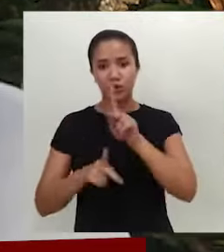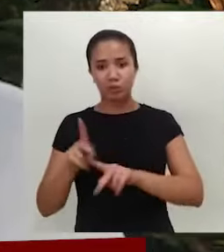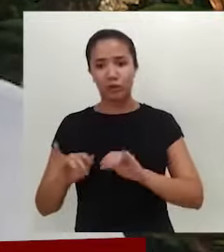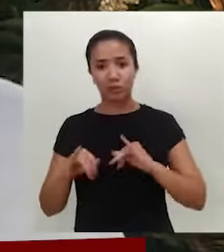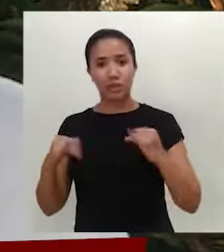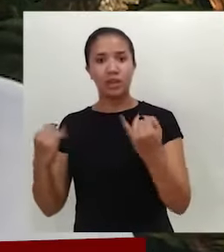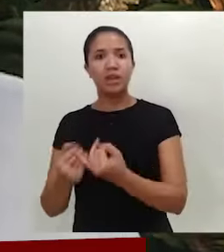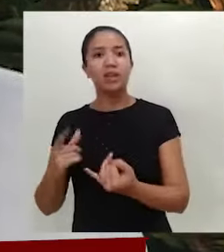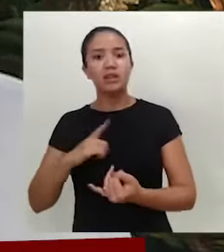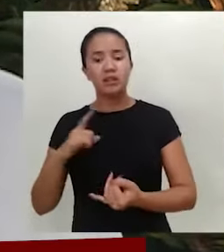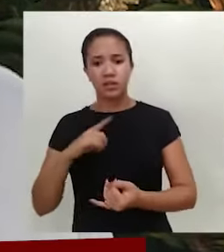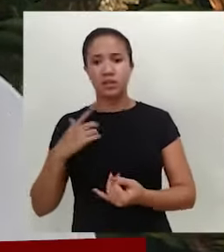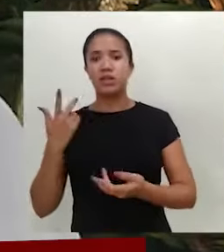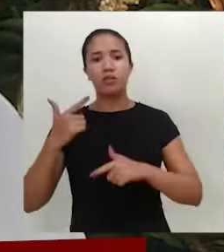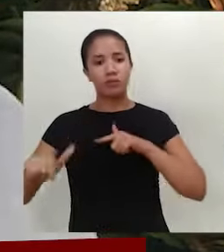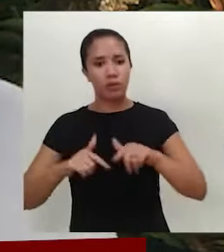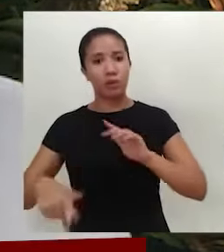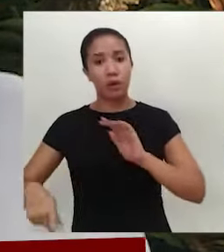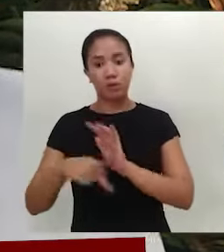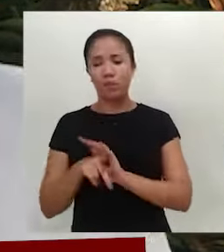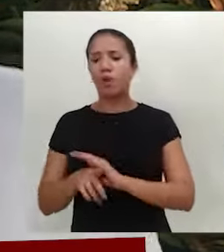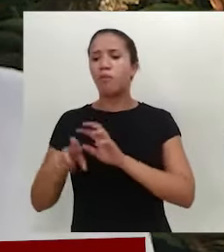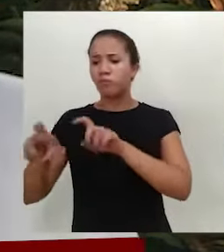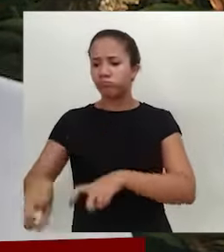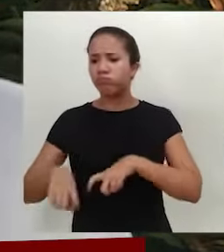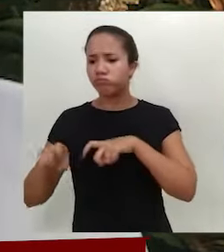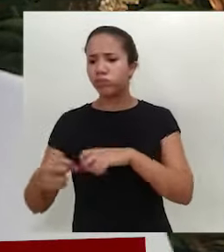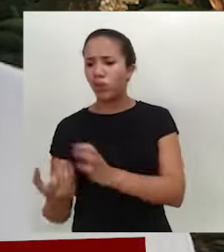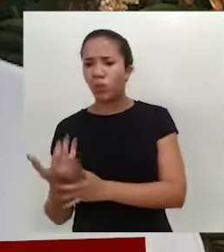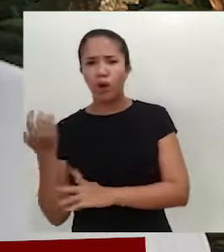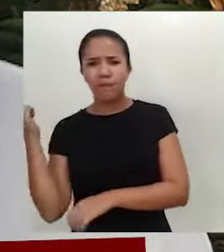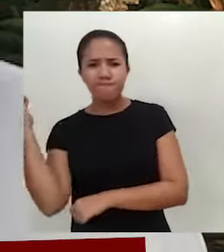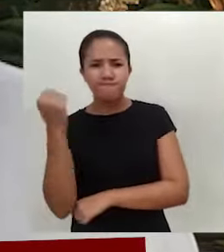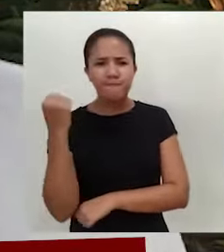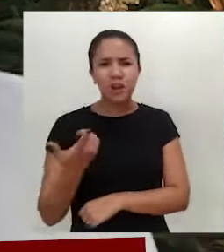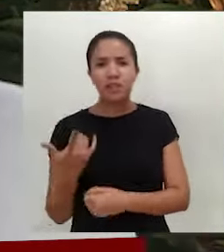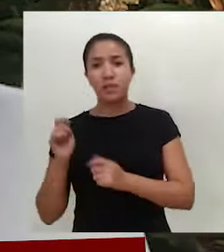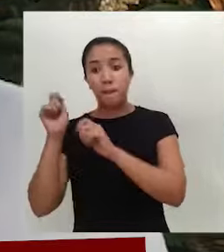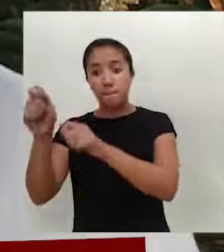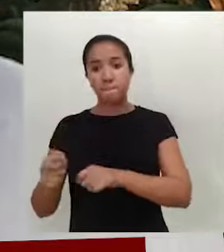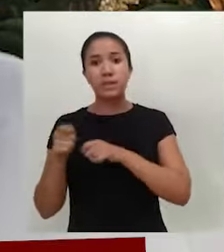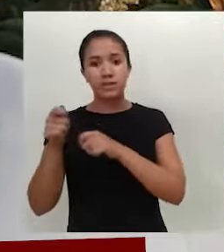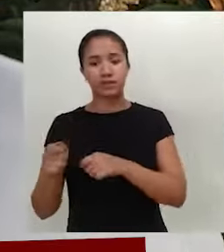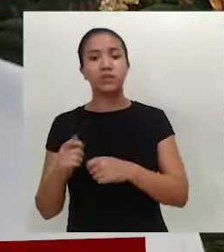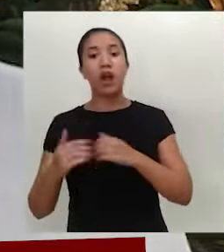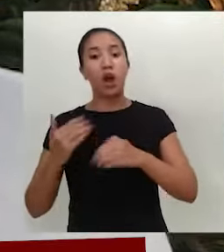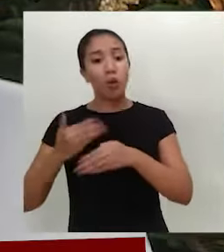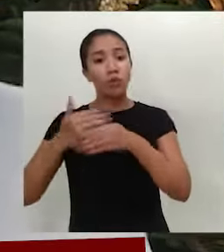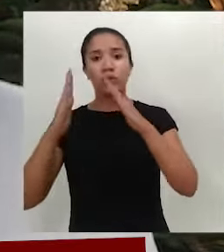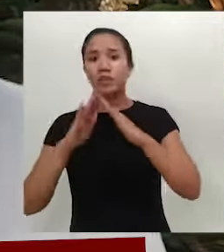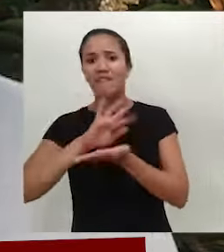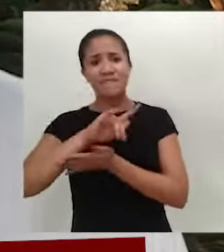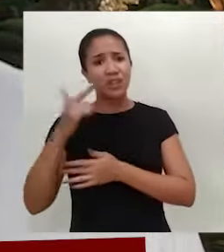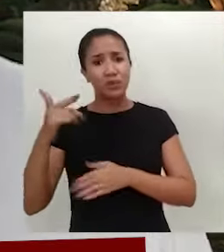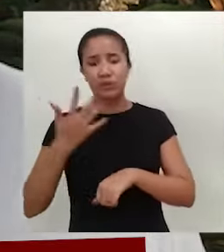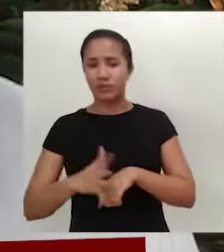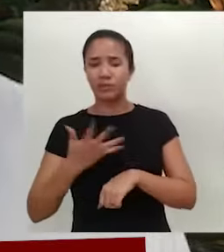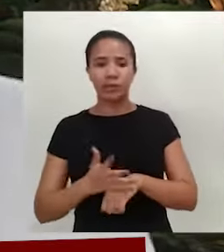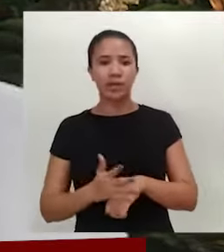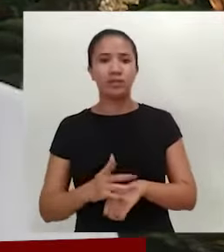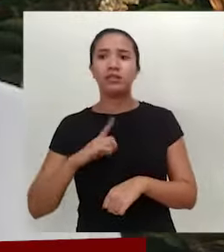maioria dos povos aldeados tem a cultura de subsistência. Eles precisam plantar, colher, caçar, pescar, construir casa